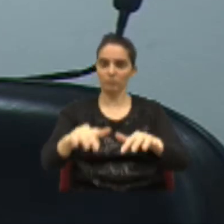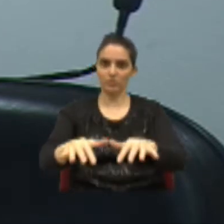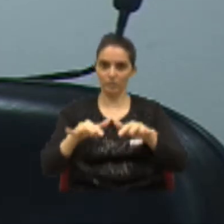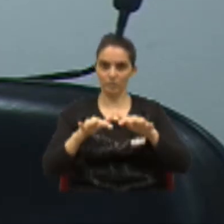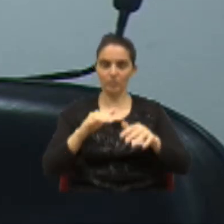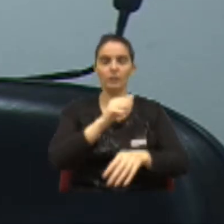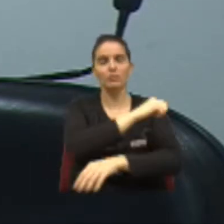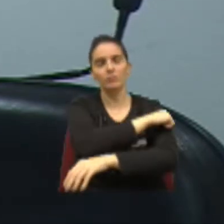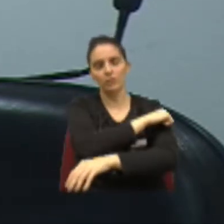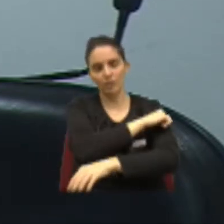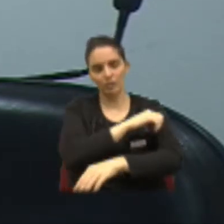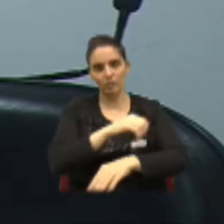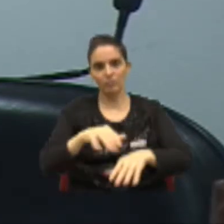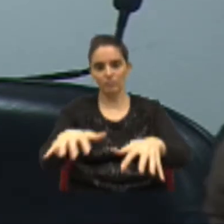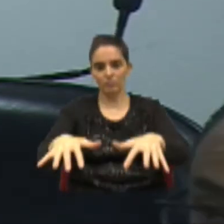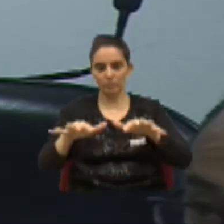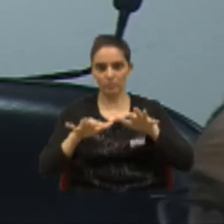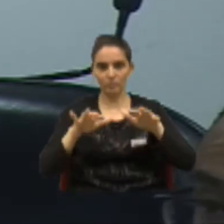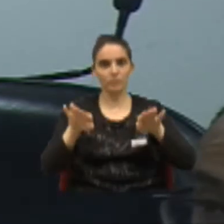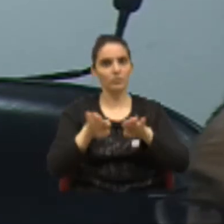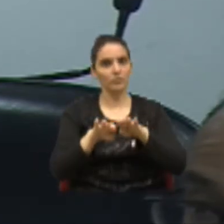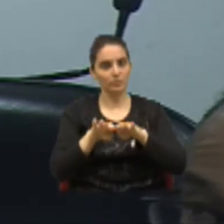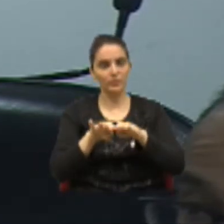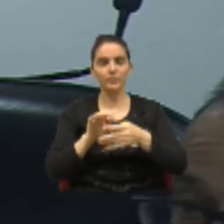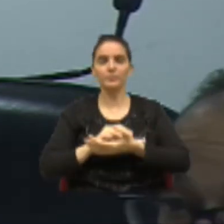estudantes também, uma saudação.